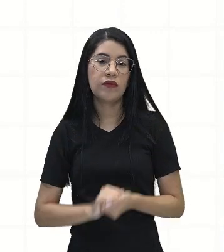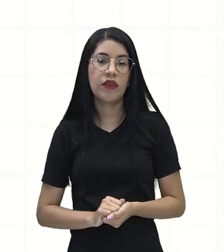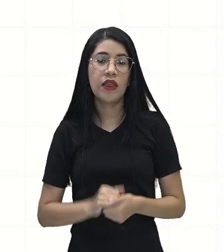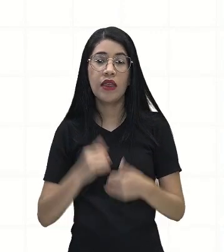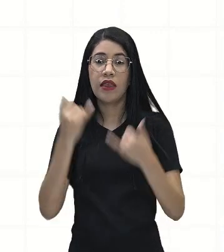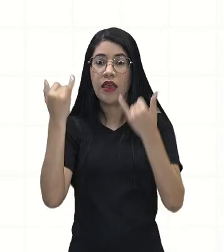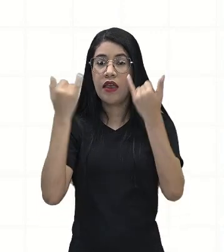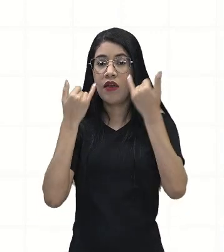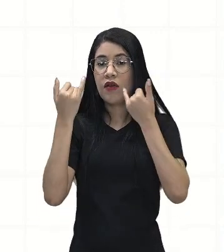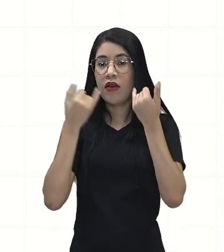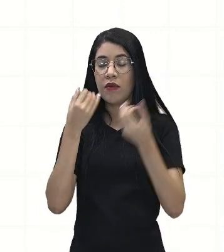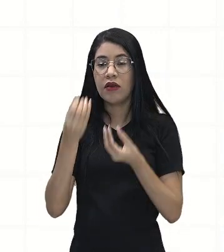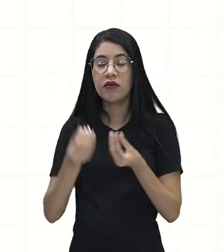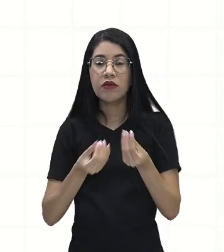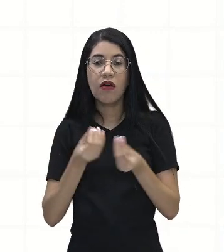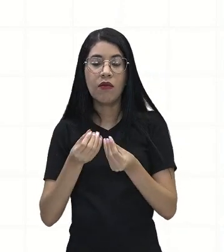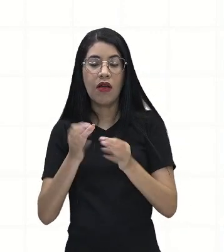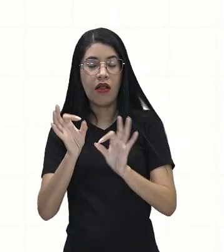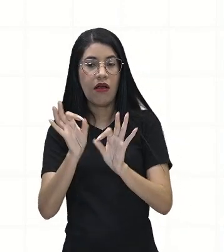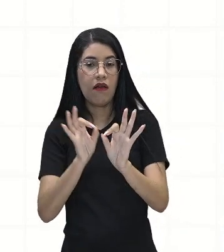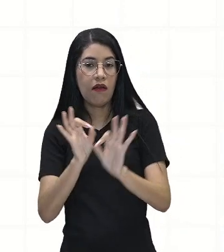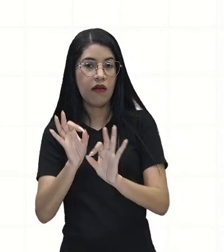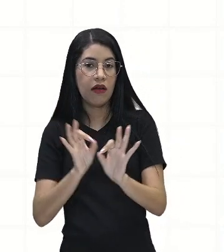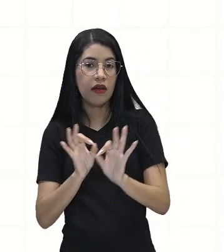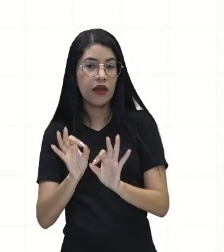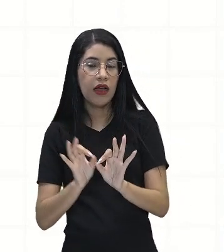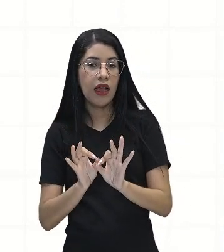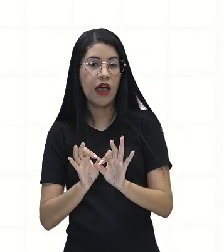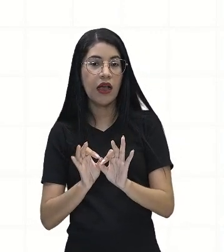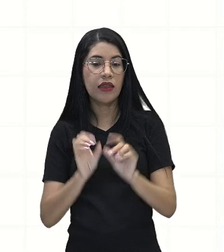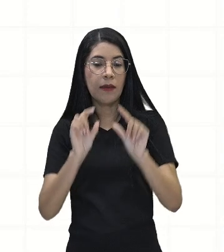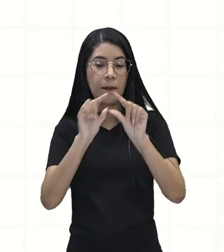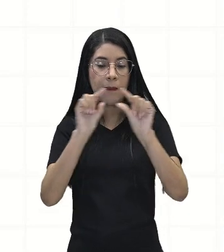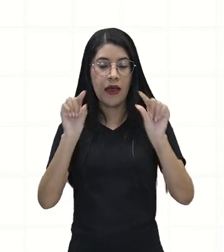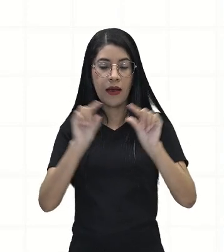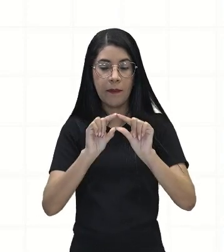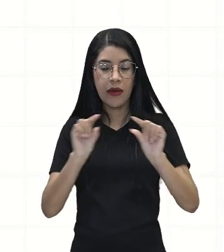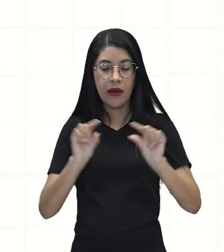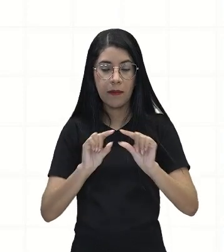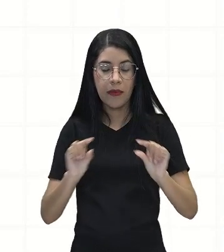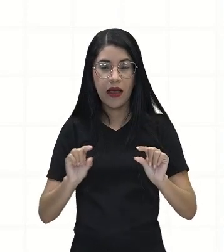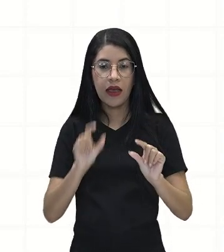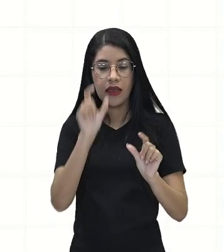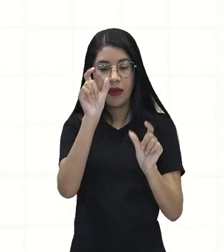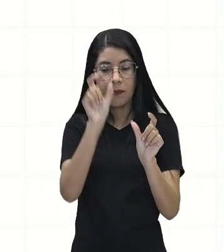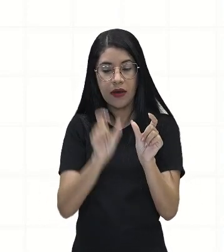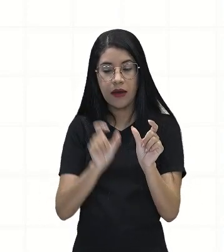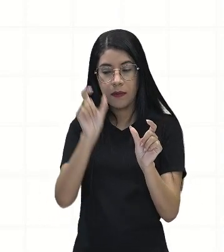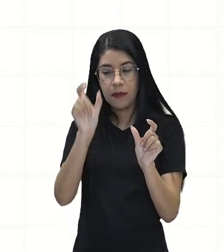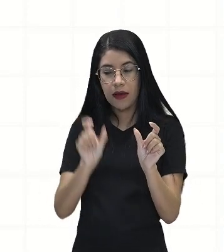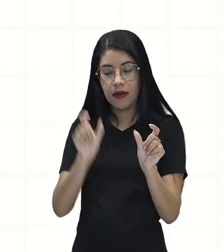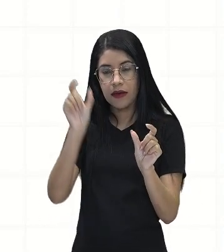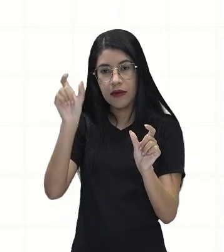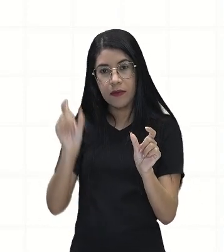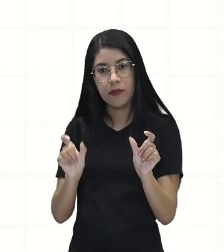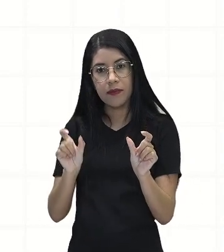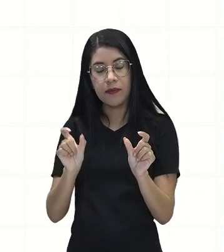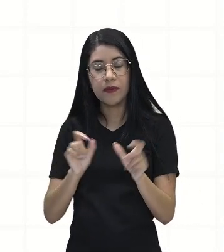informações elas estão organizadas aí em linhas e colunas. Em algumas